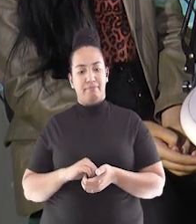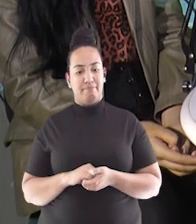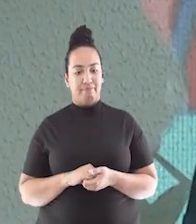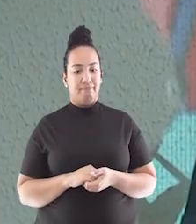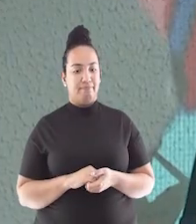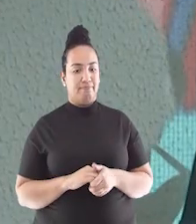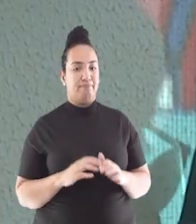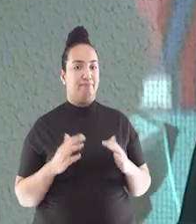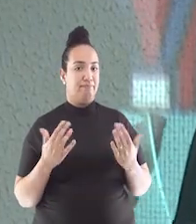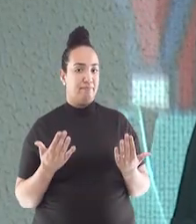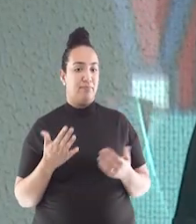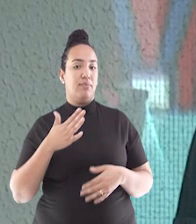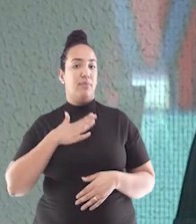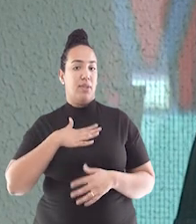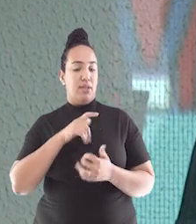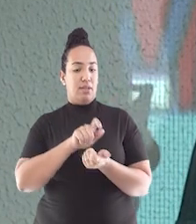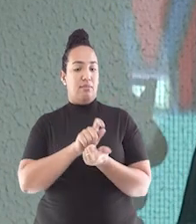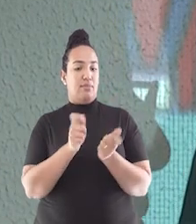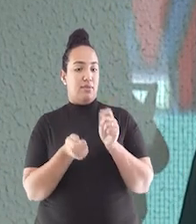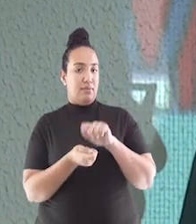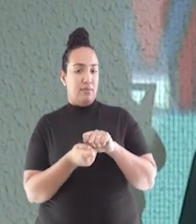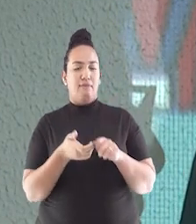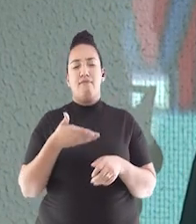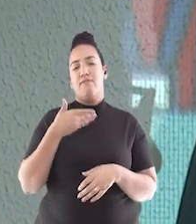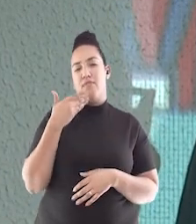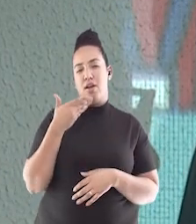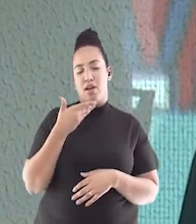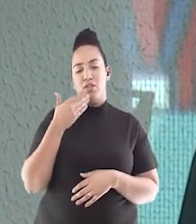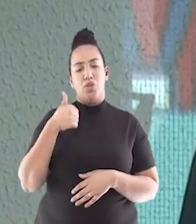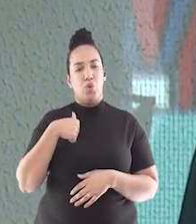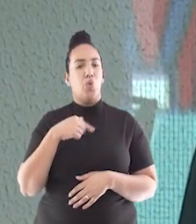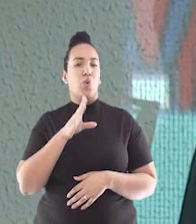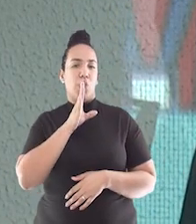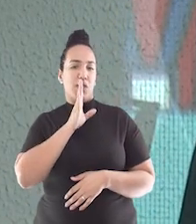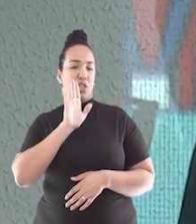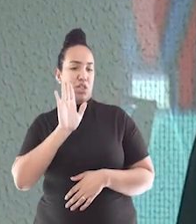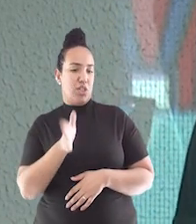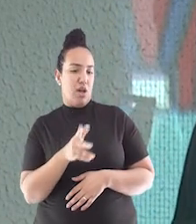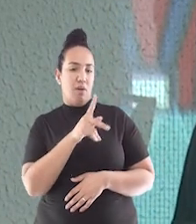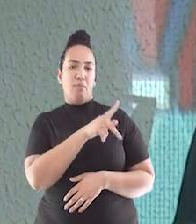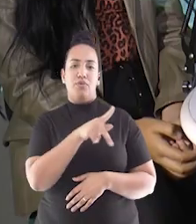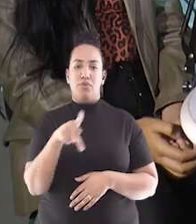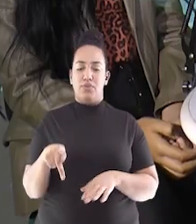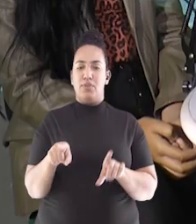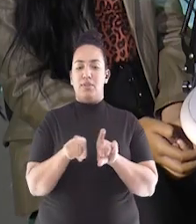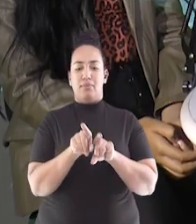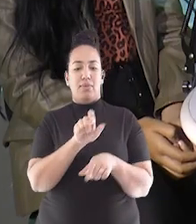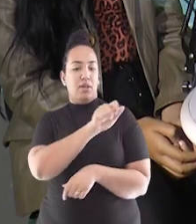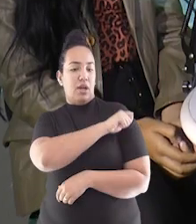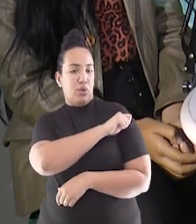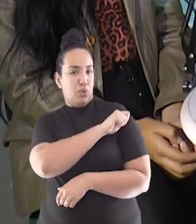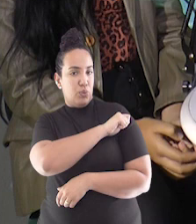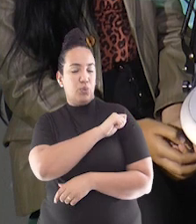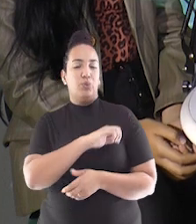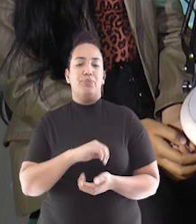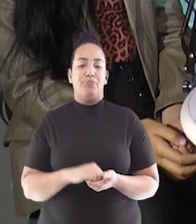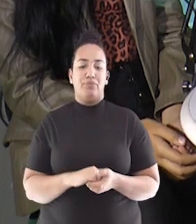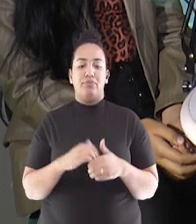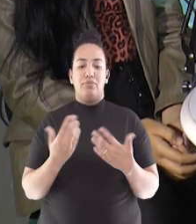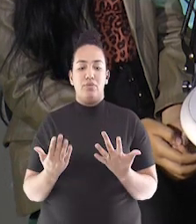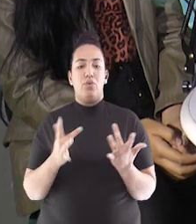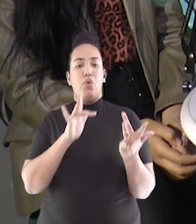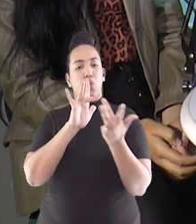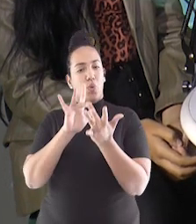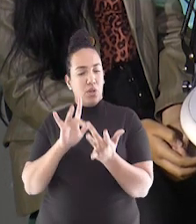presencial? Para mim, a adaptação foi mais fácil, eu já conhecia praticamente todos os professores e alunos. Ah, legal. Aí esse contato físico deu uma